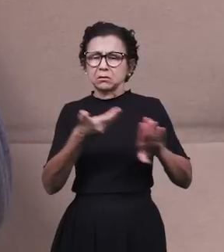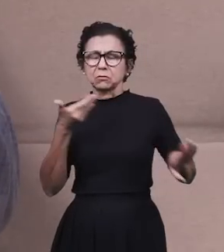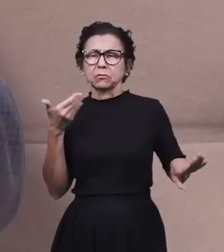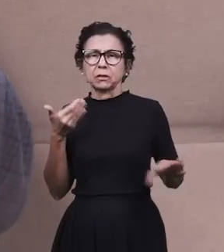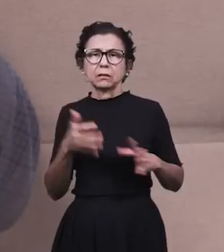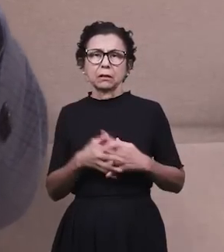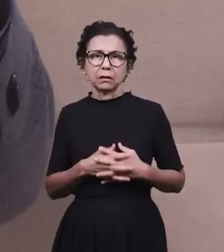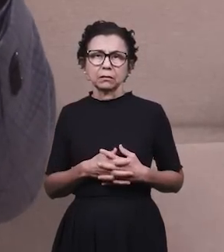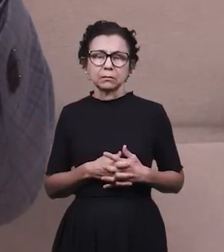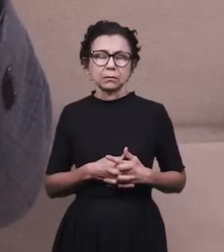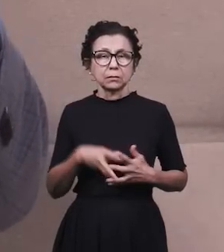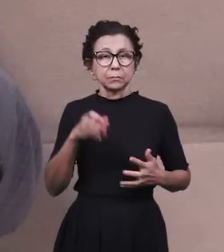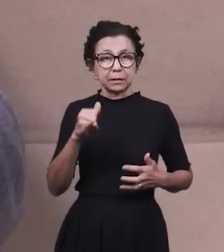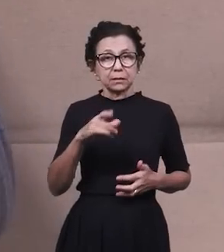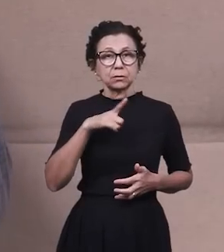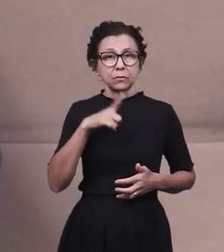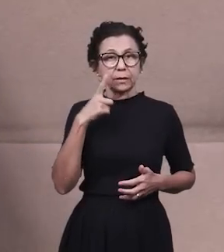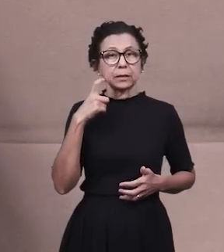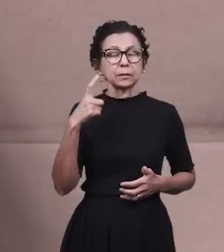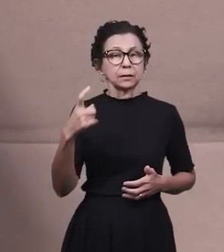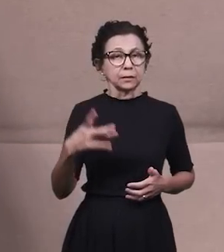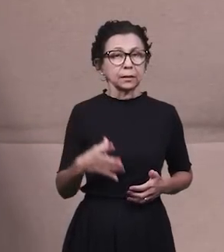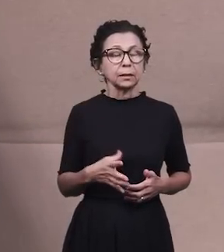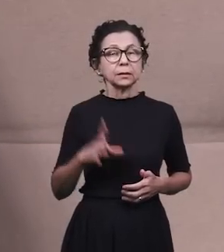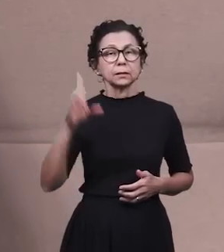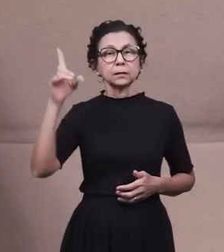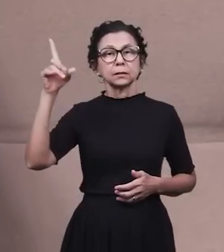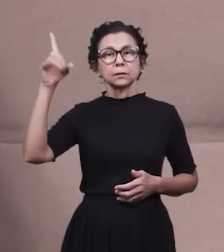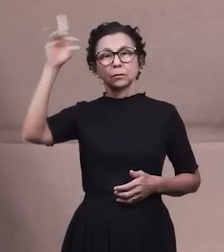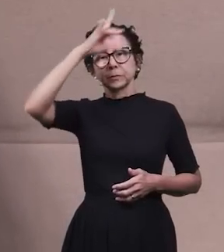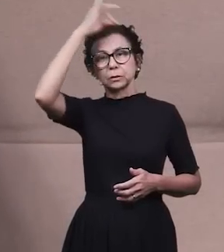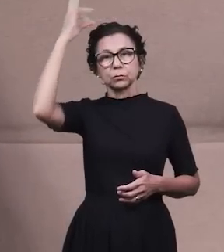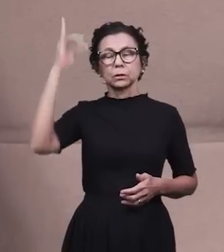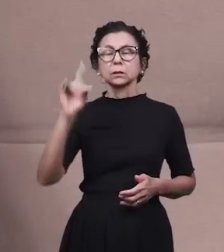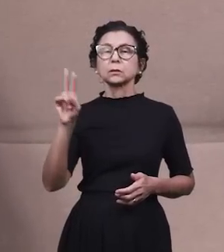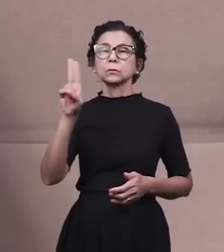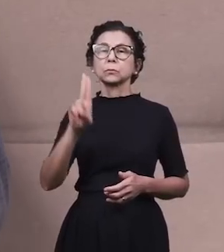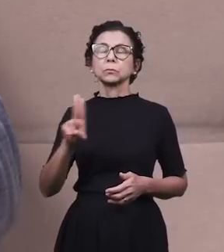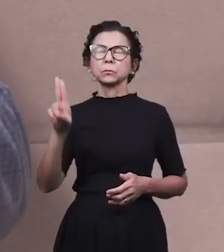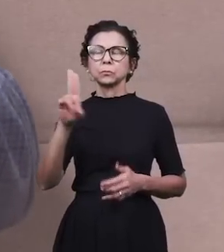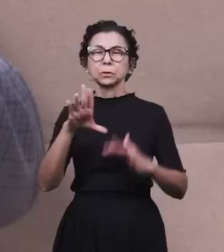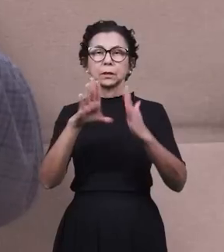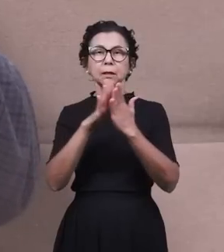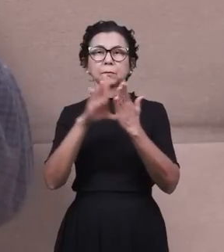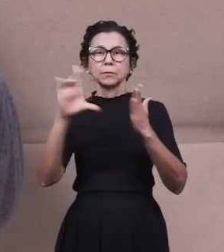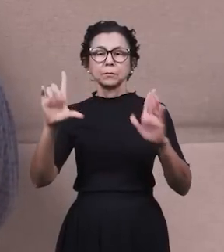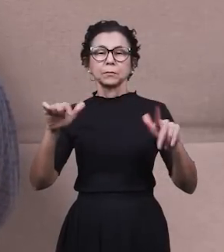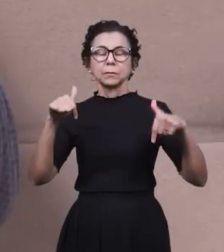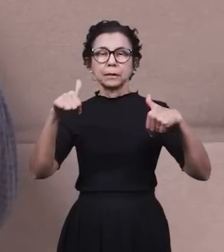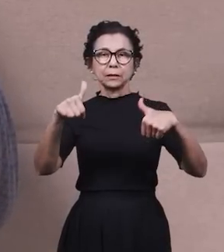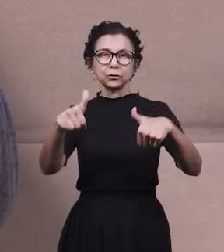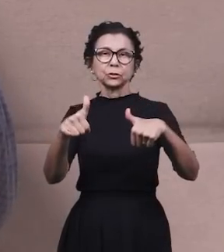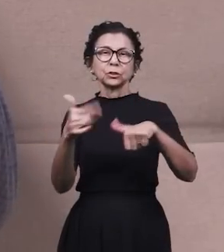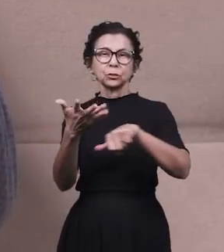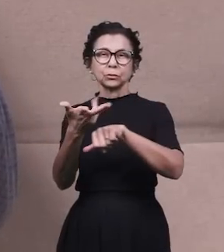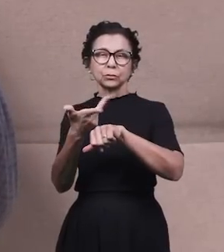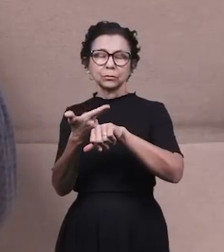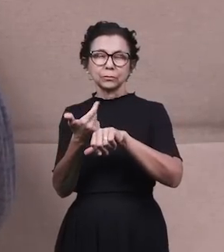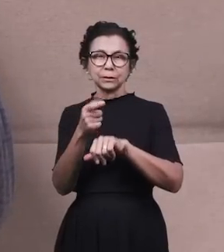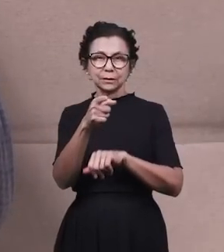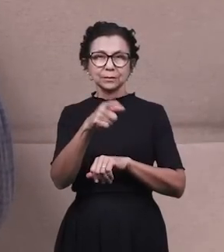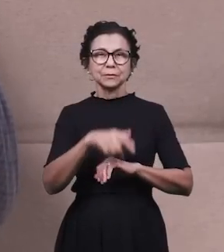a palavra, o Espírito Santo usa a palavra para agir no coração do homem, né? Então, eu enxergo nisso